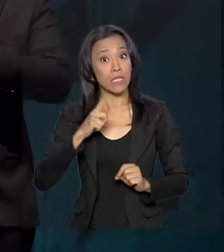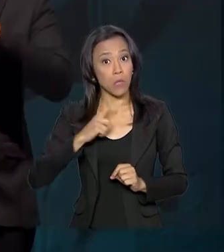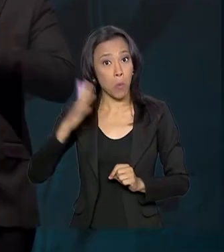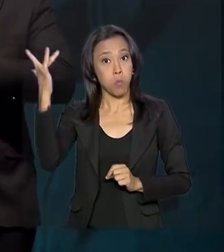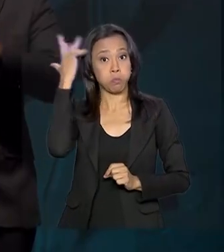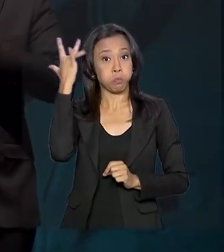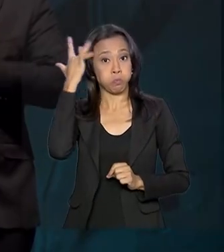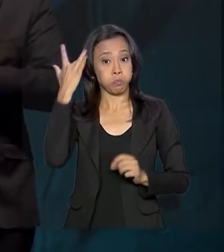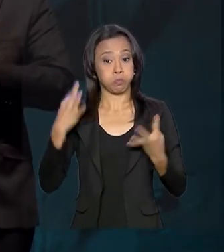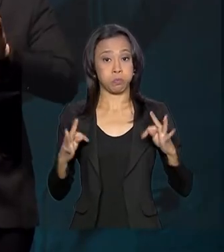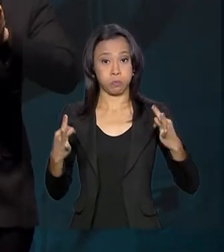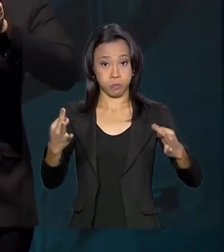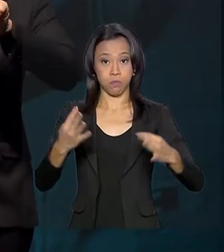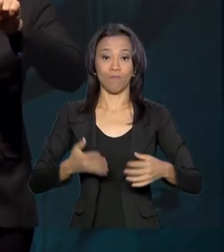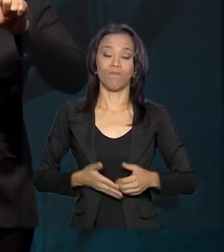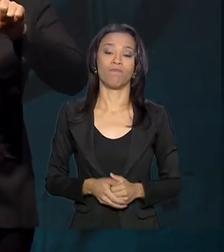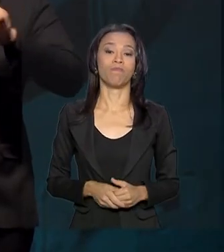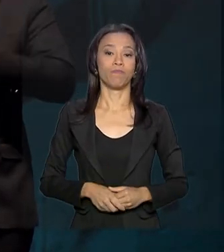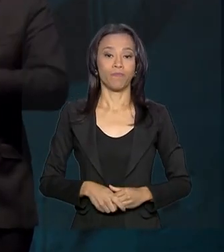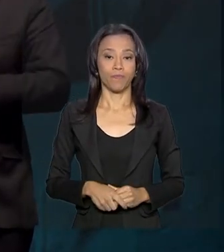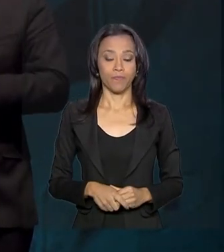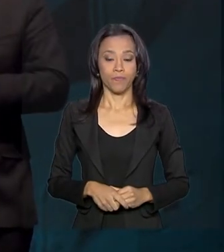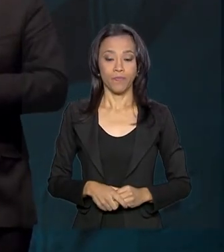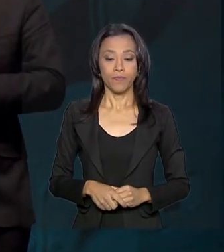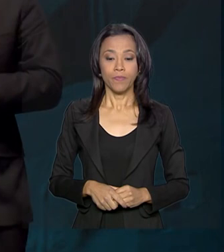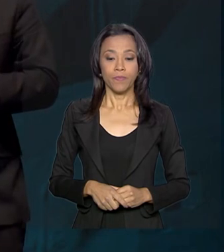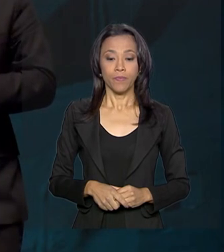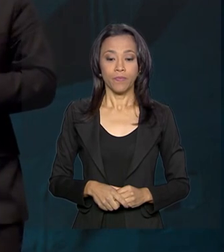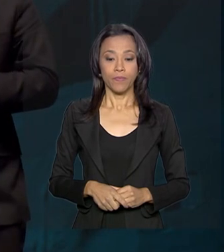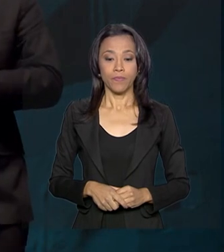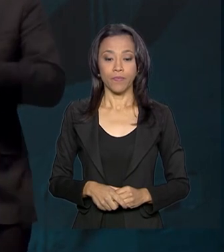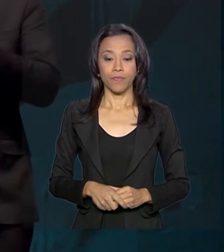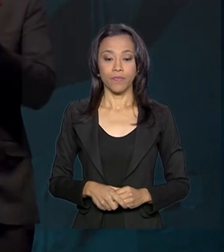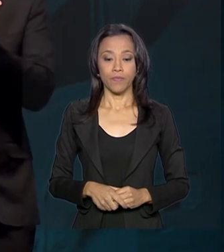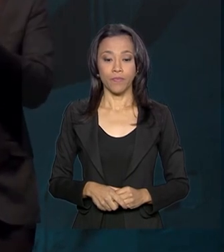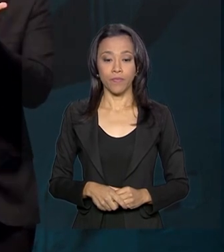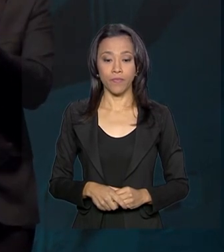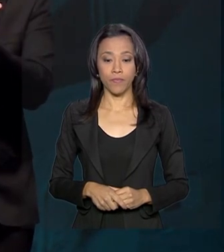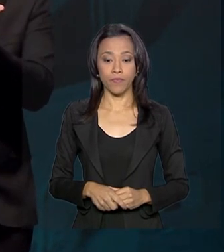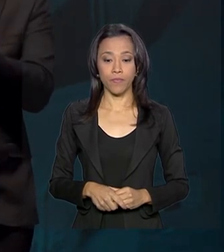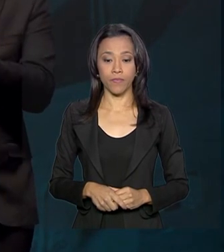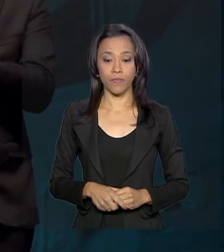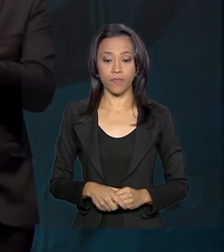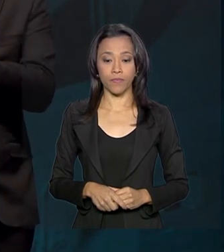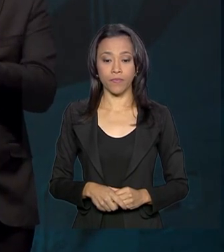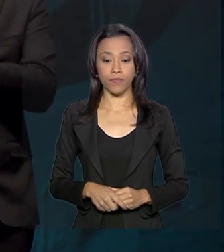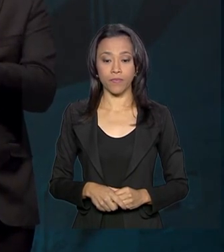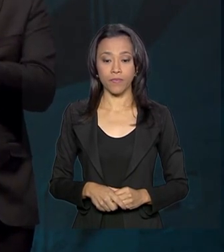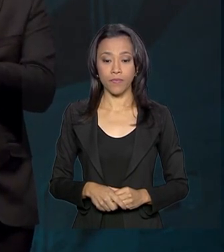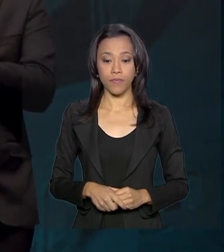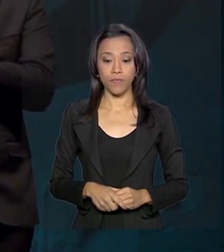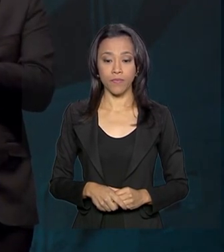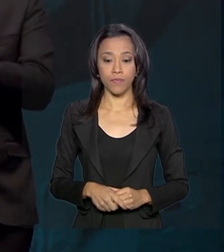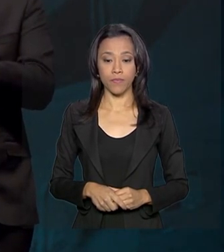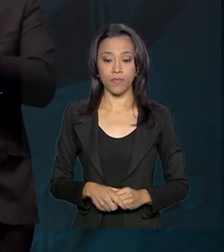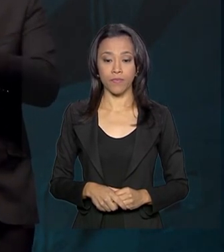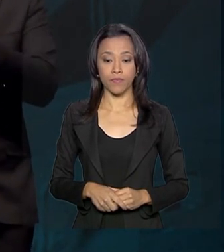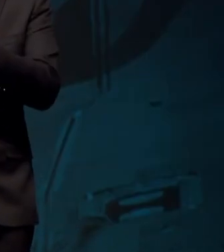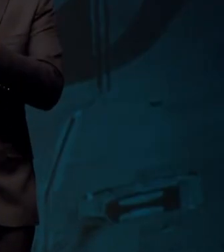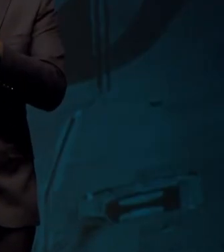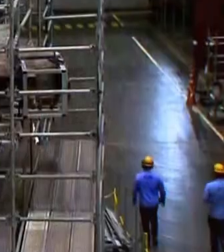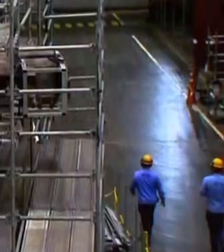submarinos. Mais que investimento, essa é a garantia da nossa liberdade e da nossa